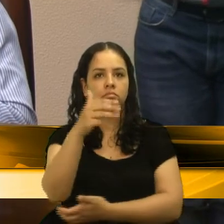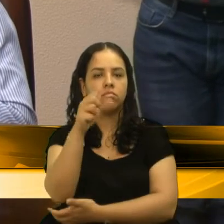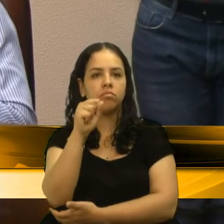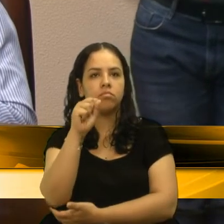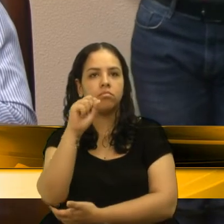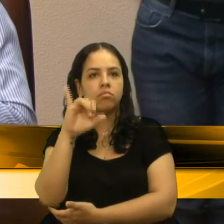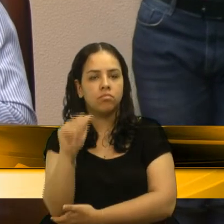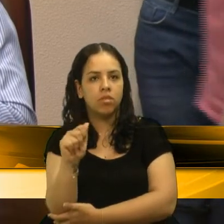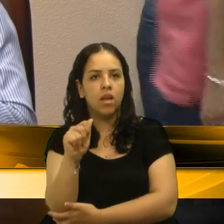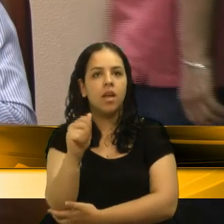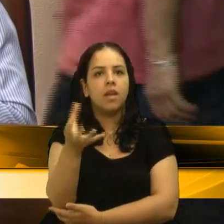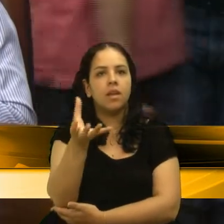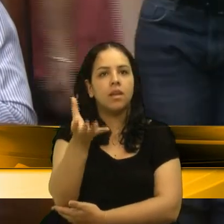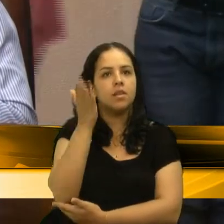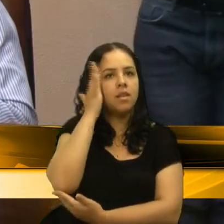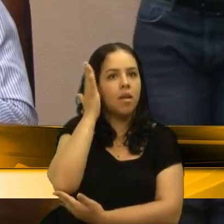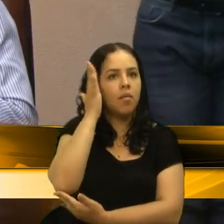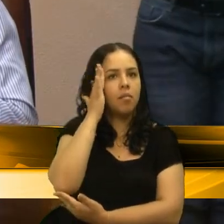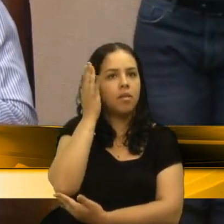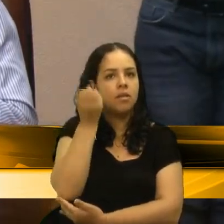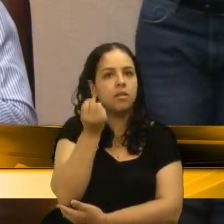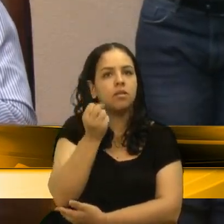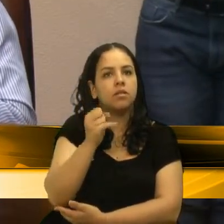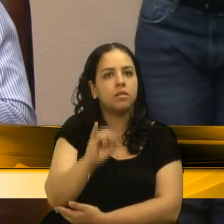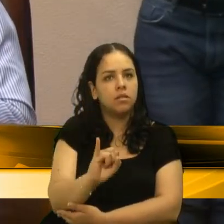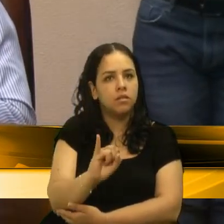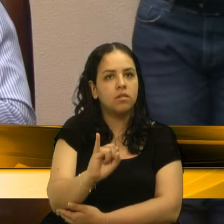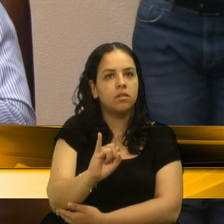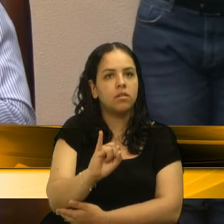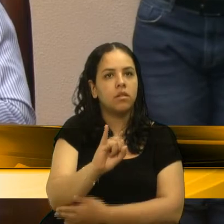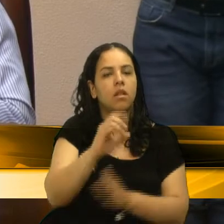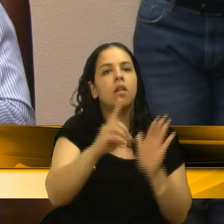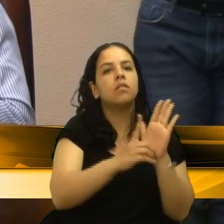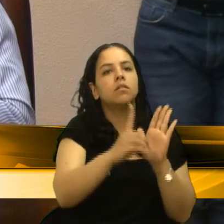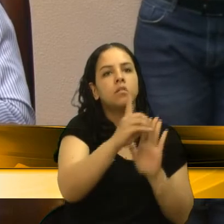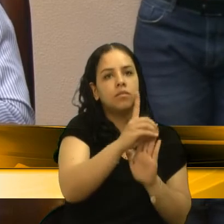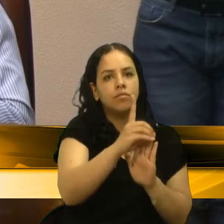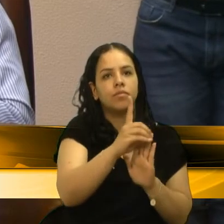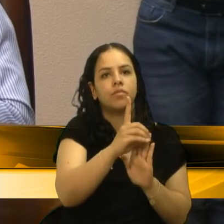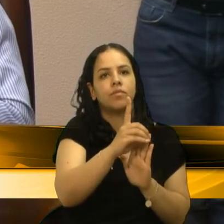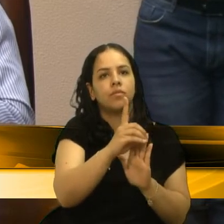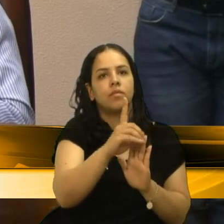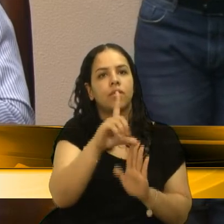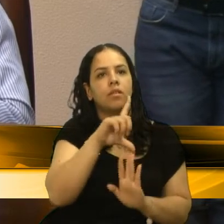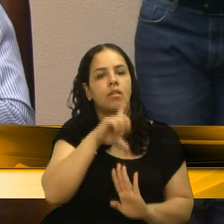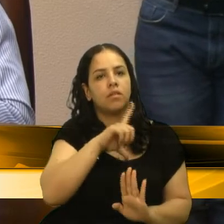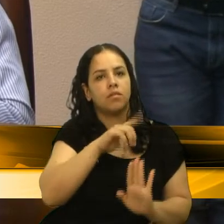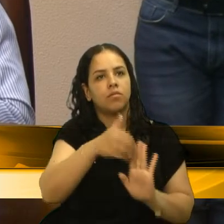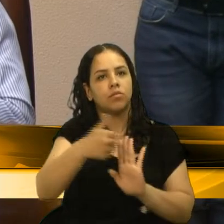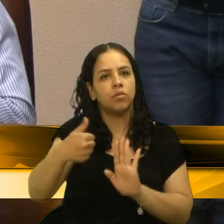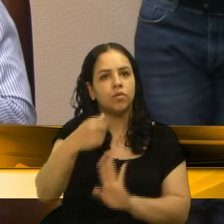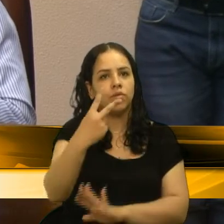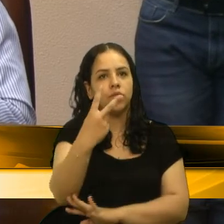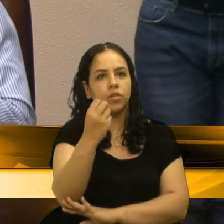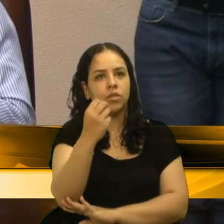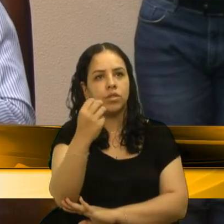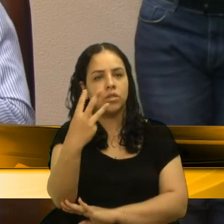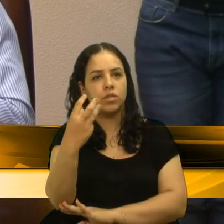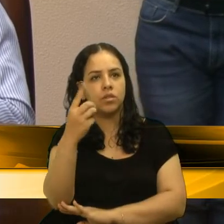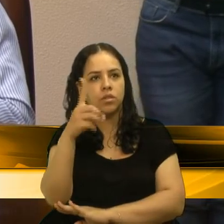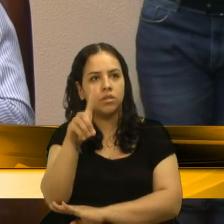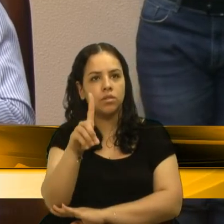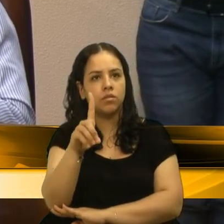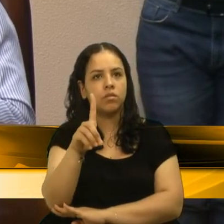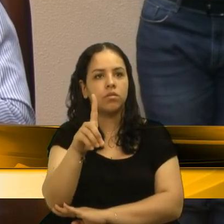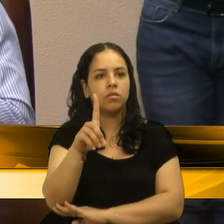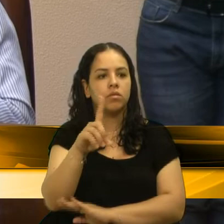a questão de ordem, solicitar o trâmite já desse decreto legislativo que visa sustar os efeitos do decreto 20.301. Solicitar os trâmites